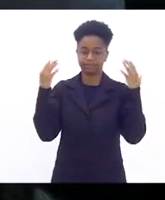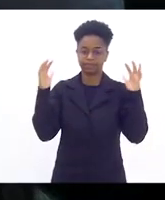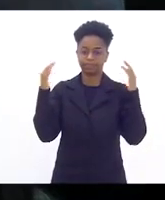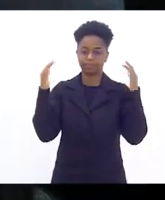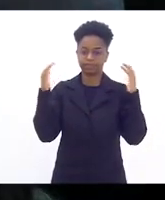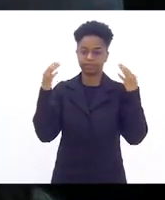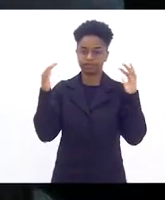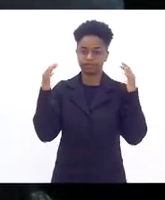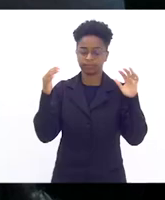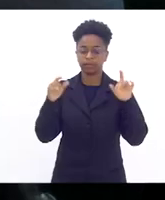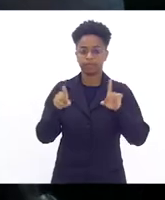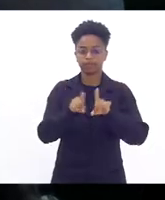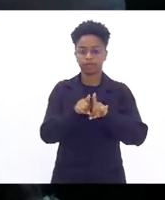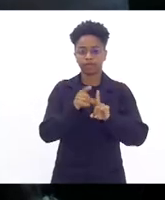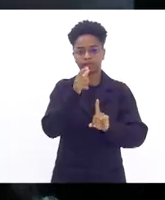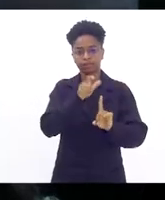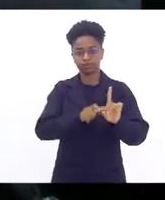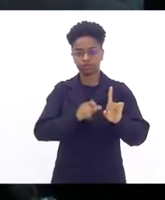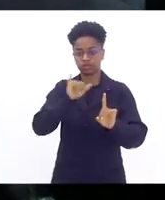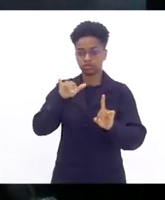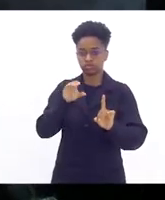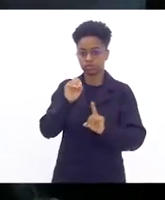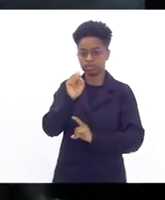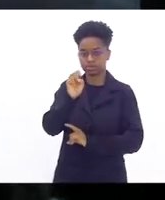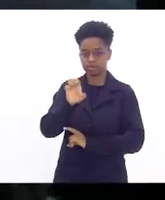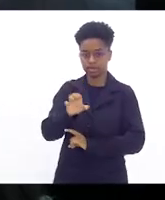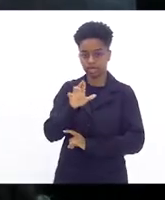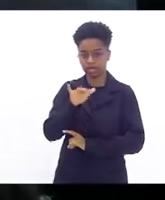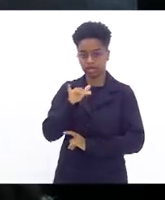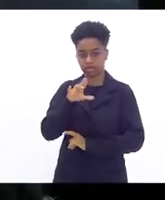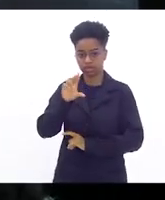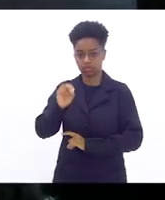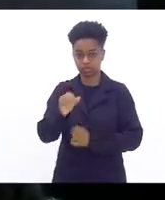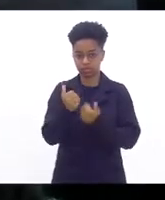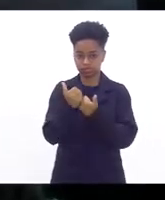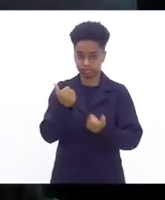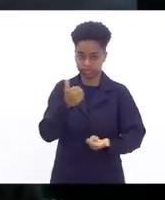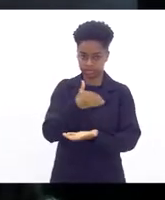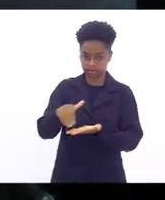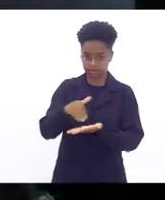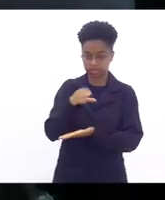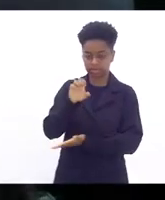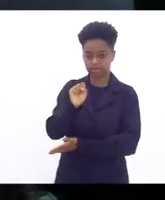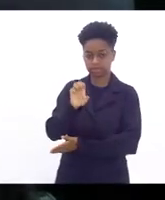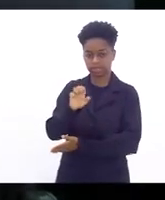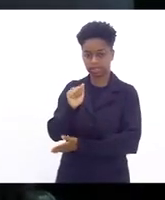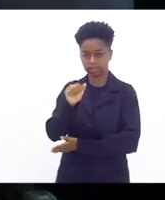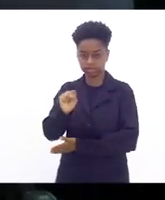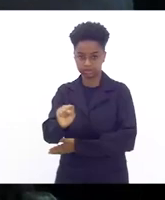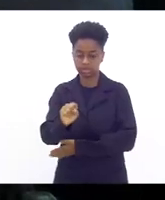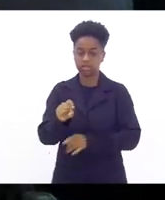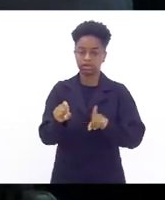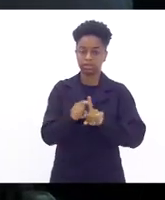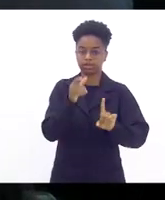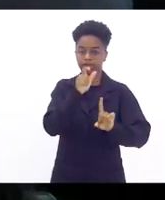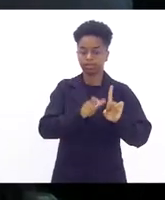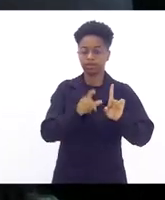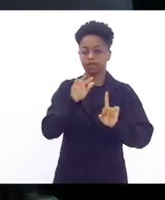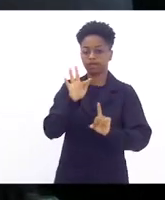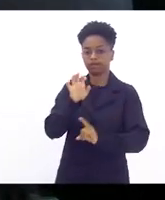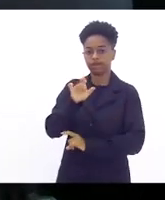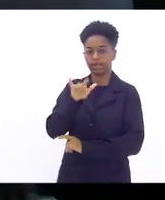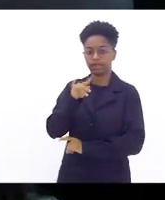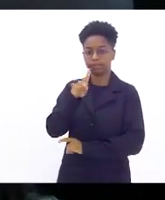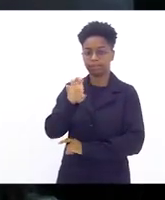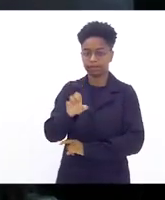Excelentíssimo Senhor José Ricardo Brito subsecretário executivo da sérias Excelentíssimo Senhor Felipe Campelo